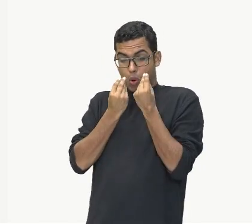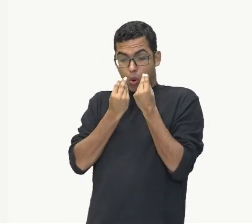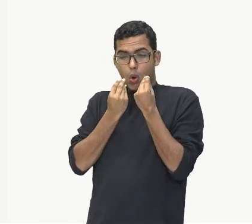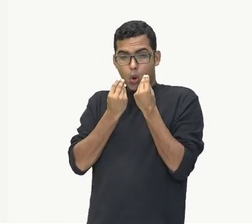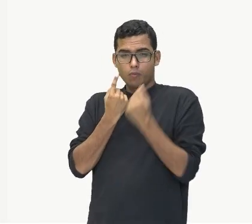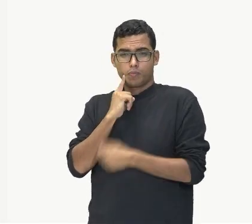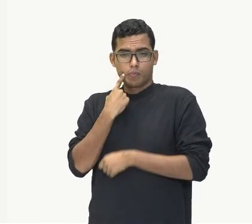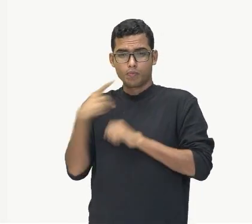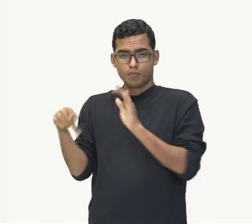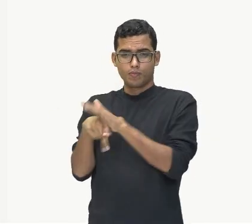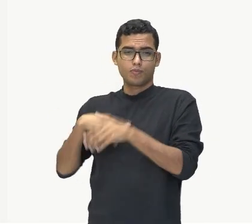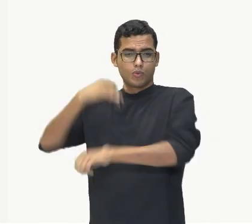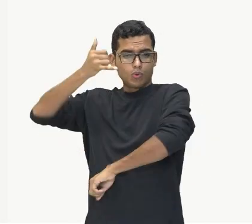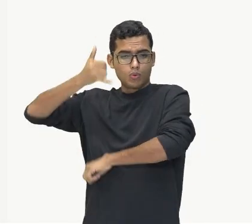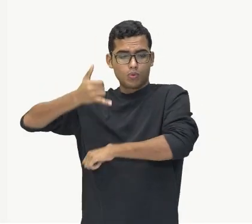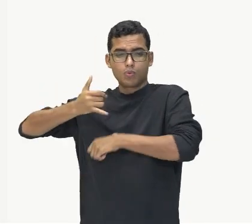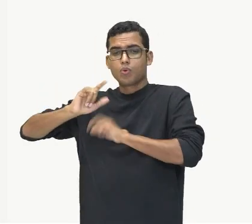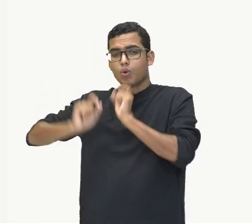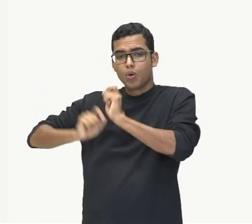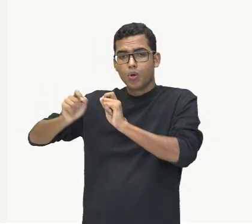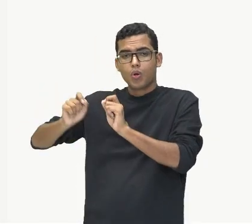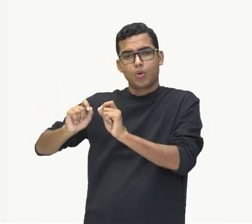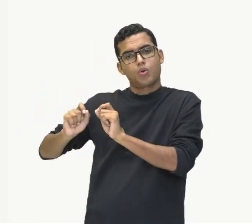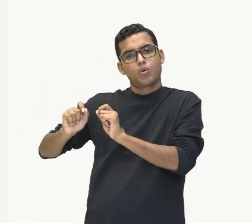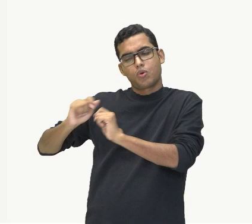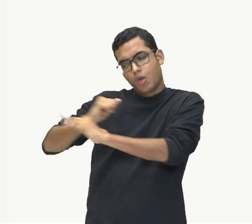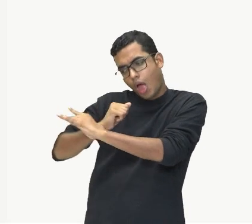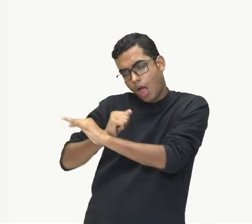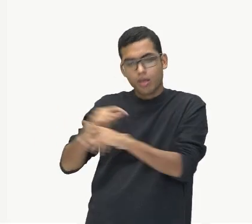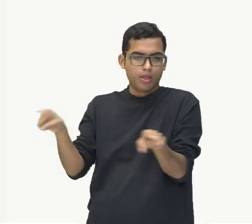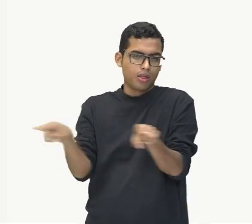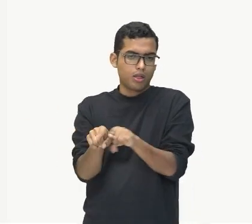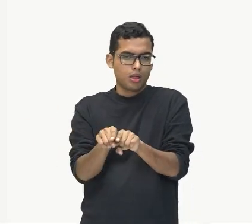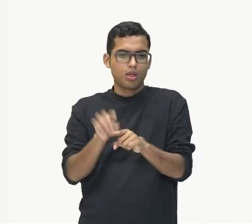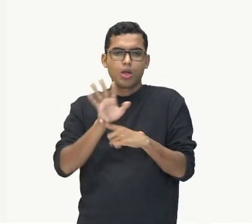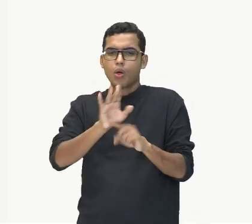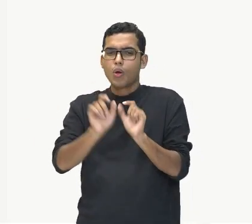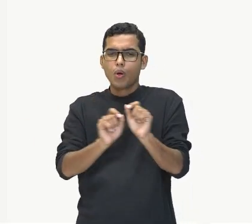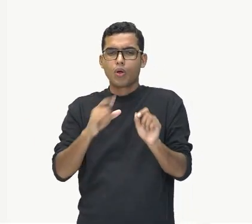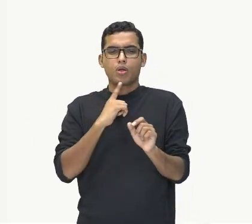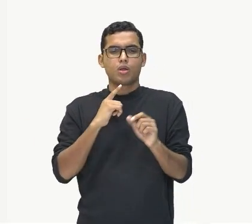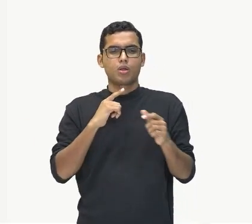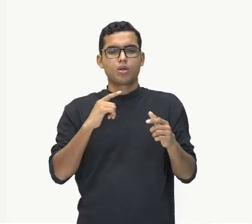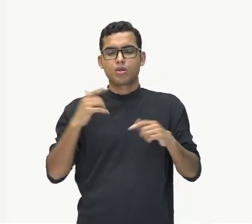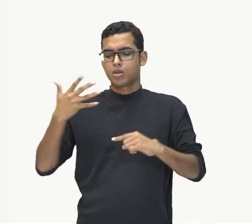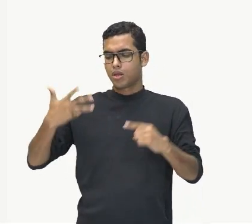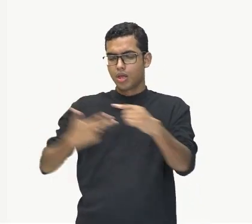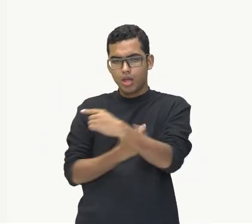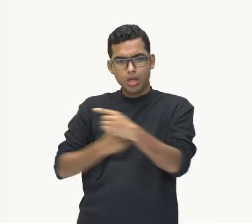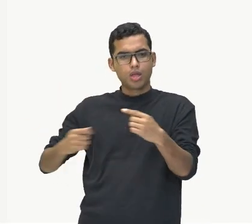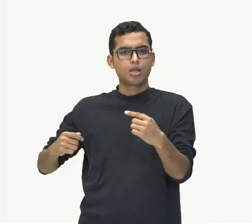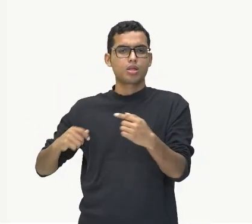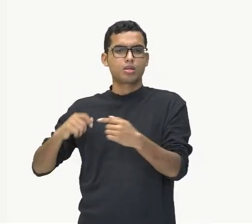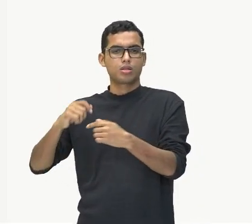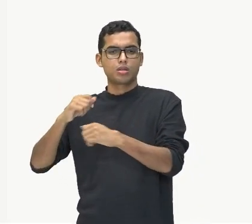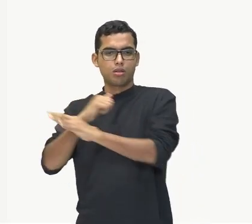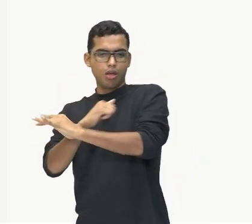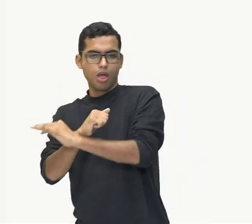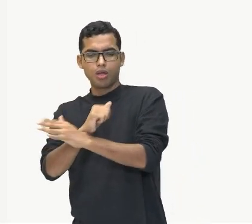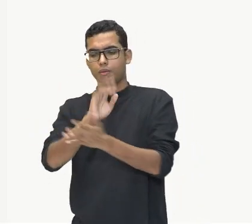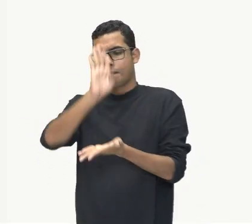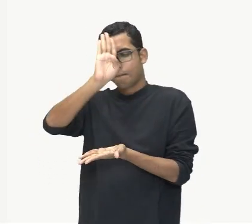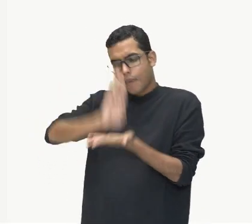falar também, né, dos indicadores. O que seriam os indicadores ácido-base?